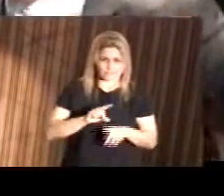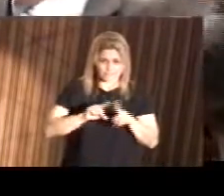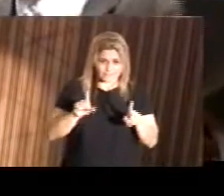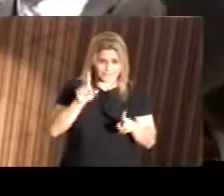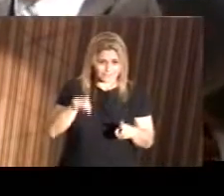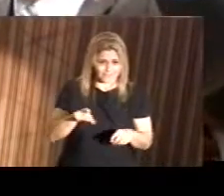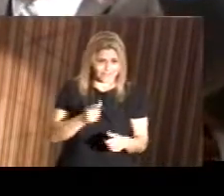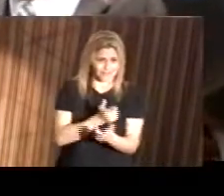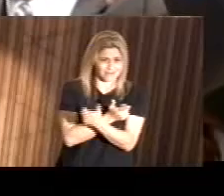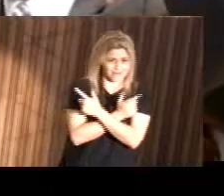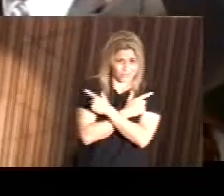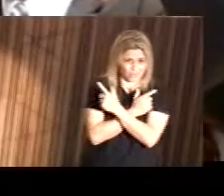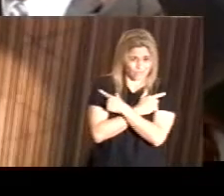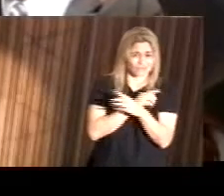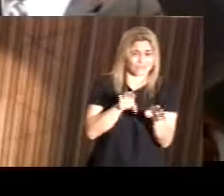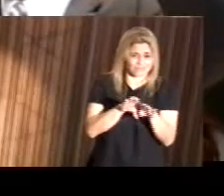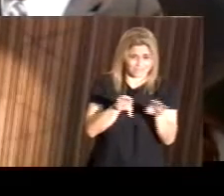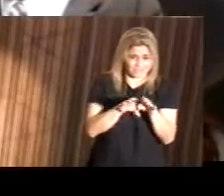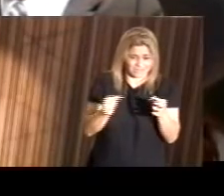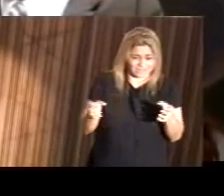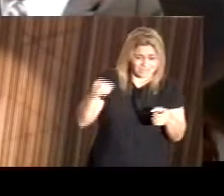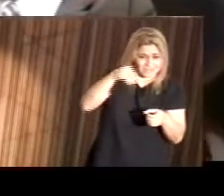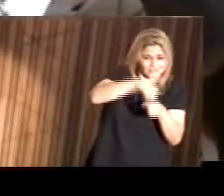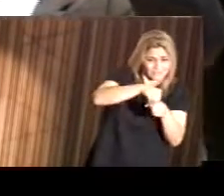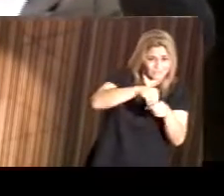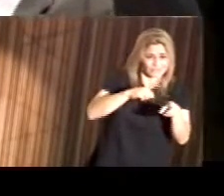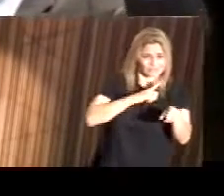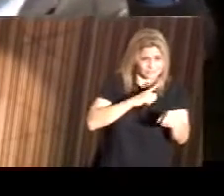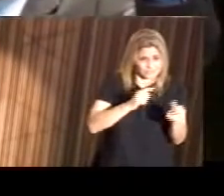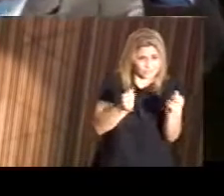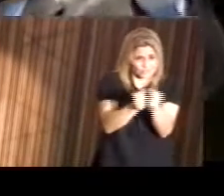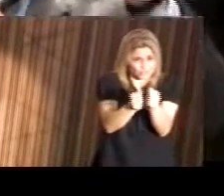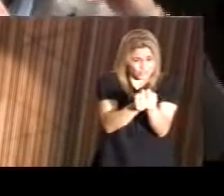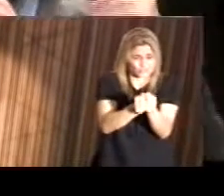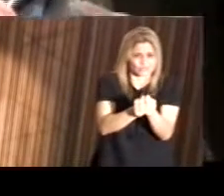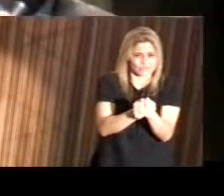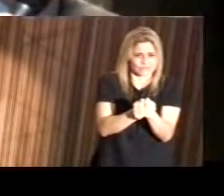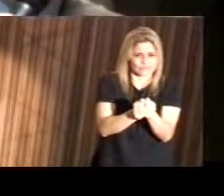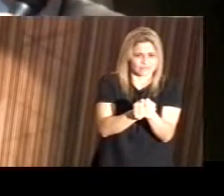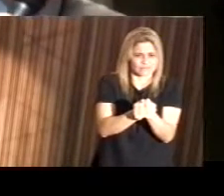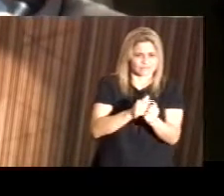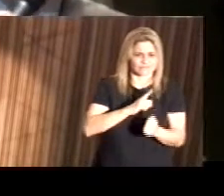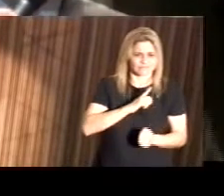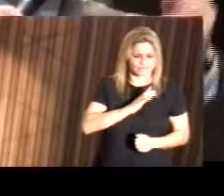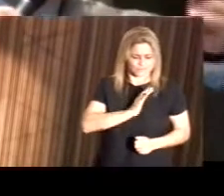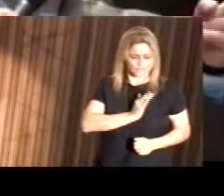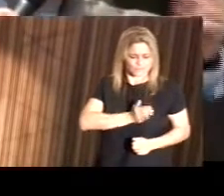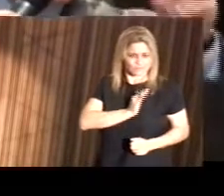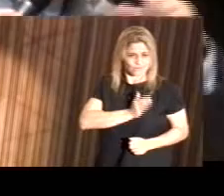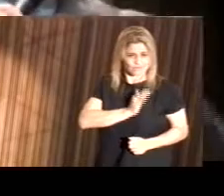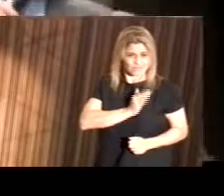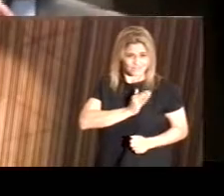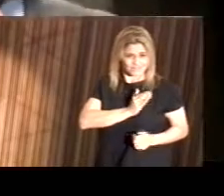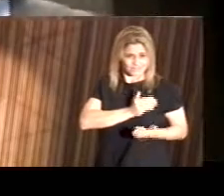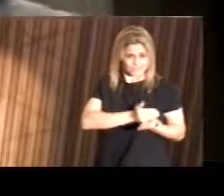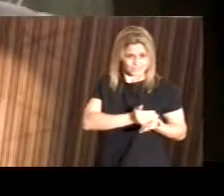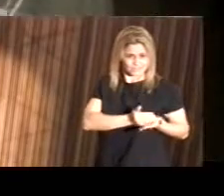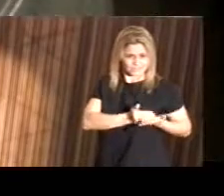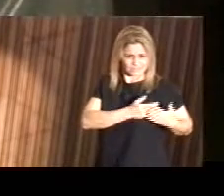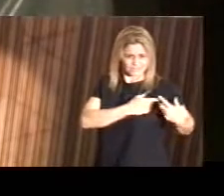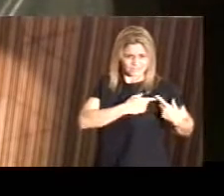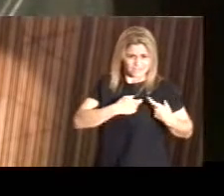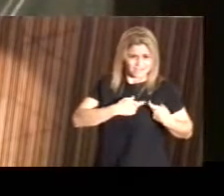de um juízo de Deus. A guerra que está no coração se manifesta na vida.